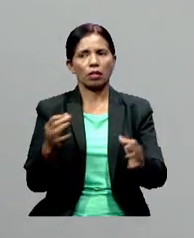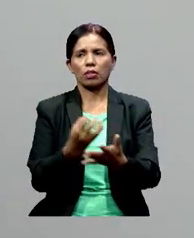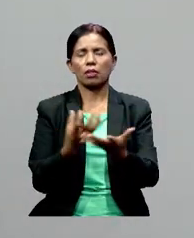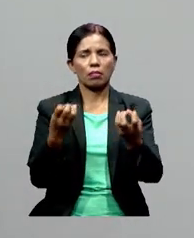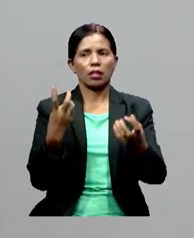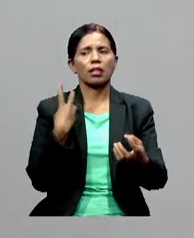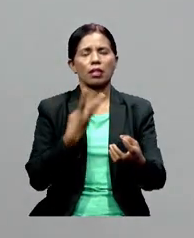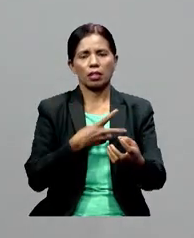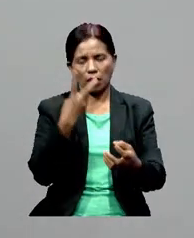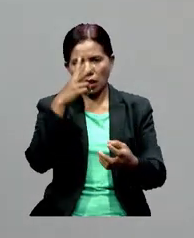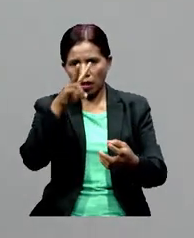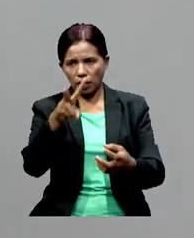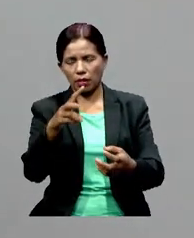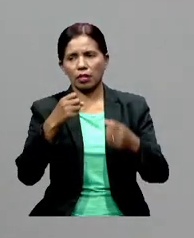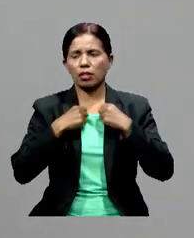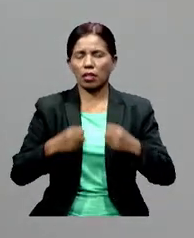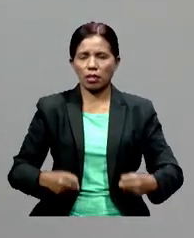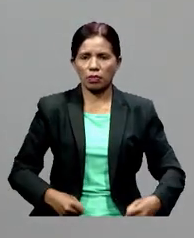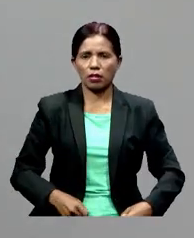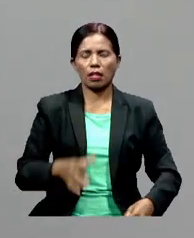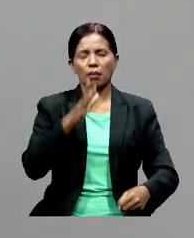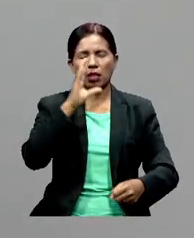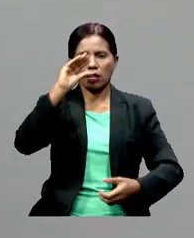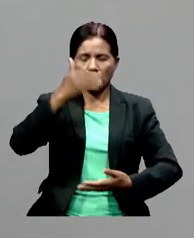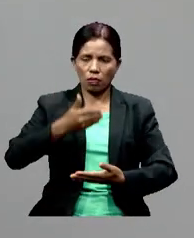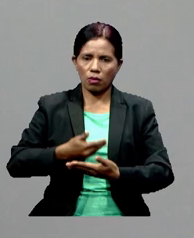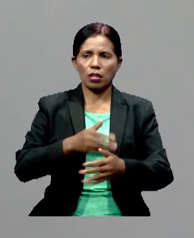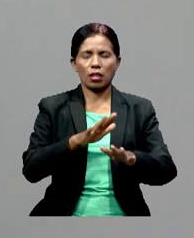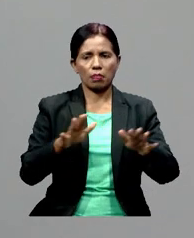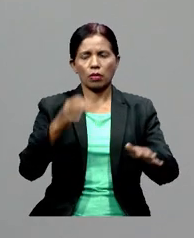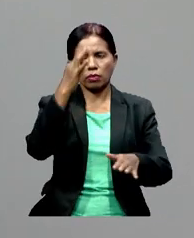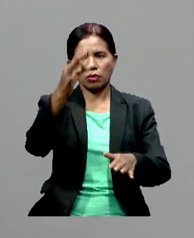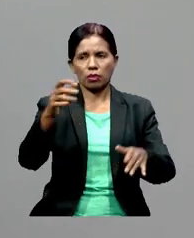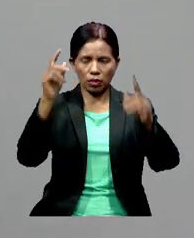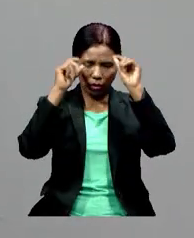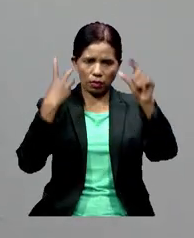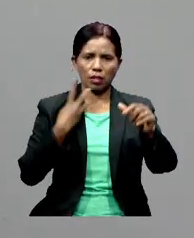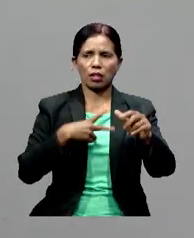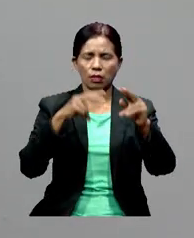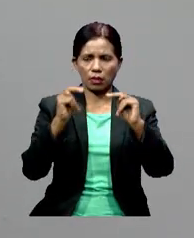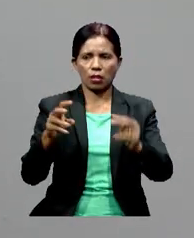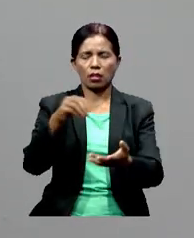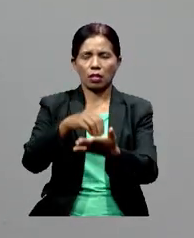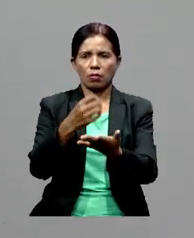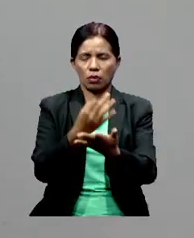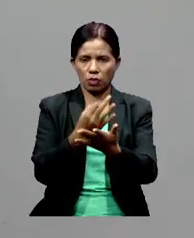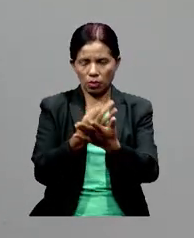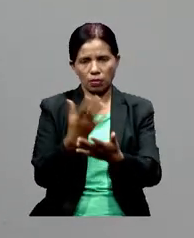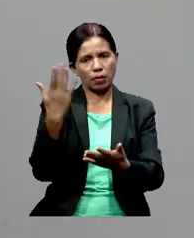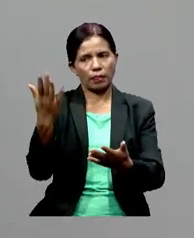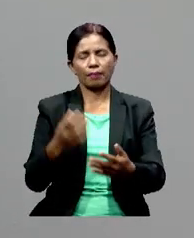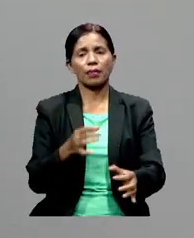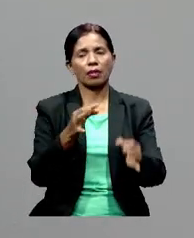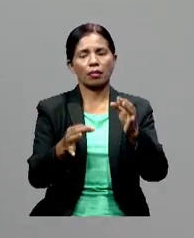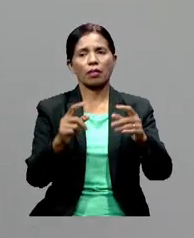mais bem, e ter harreba para saúde e não o labarik se não é bem, mas para futuro timor, a unha e ter precisa talmos orçamento bem, não é bem. Cara,